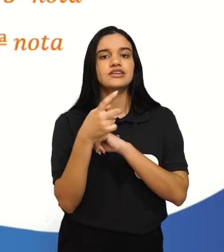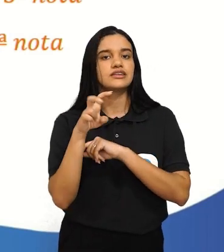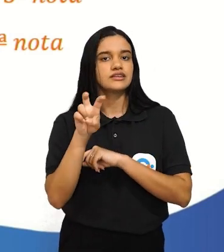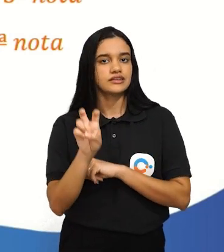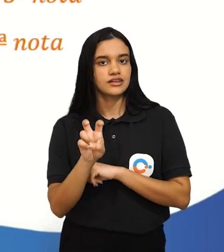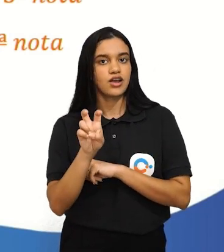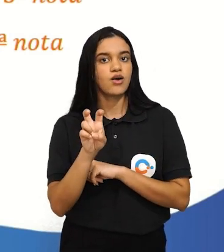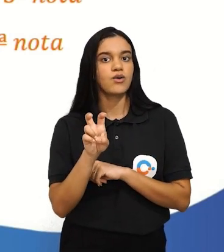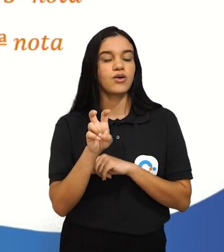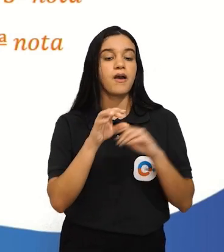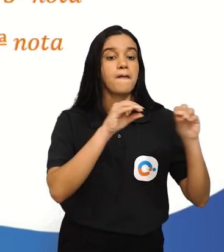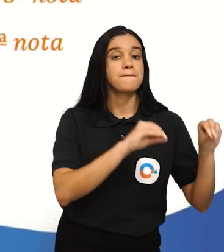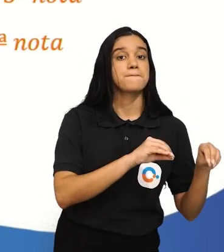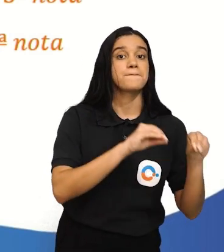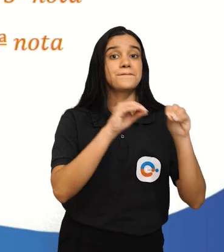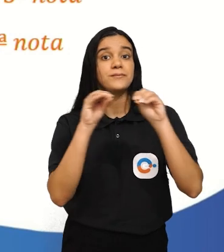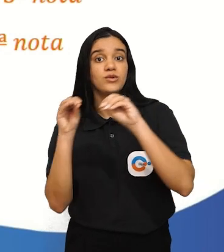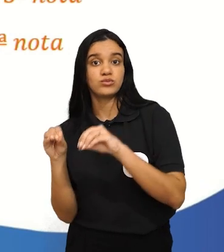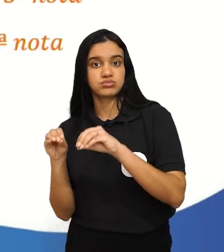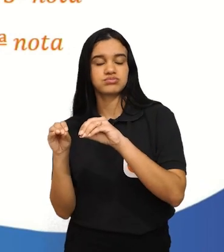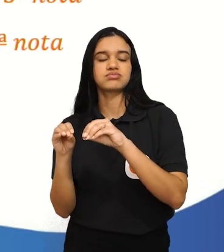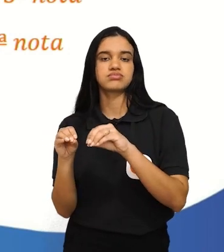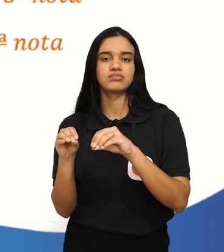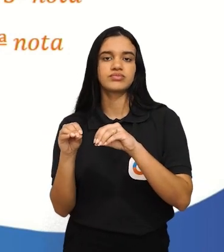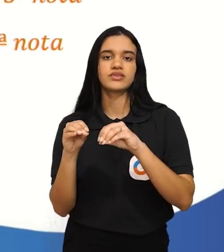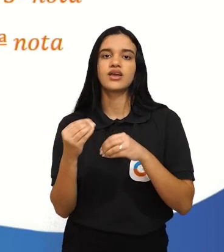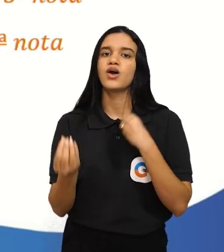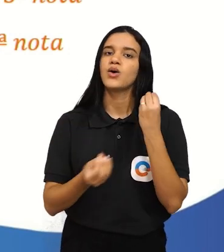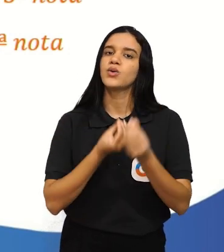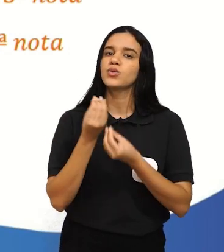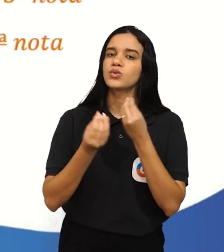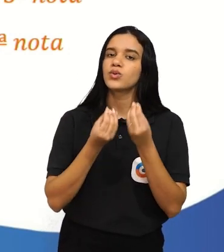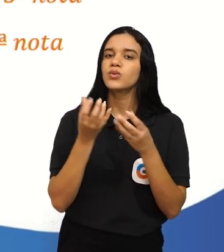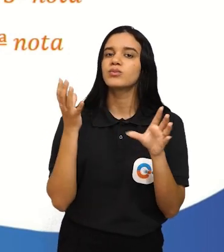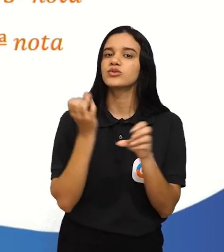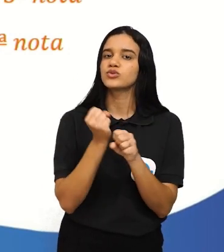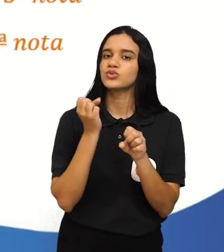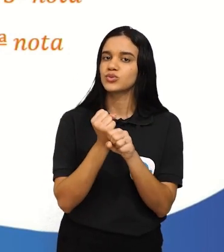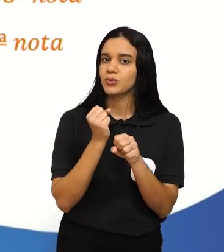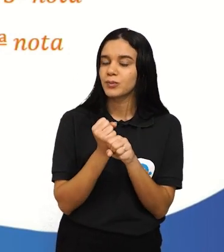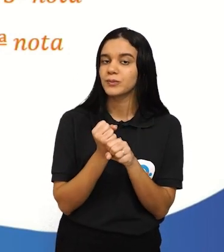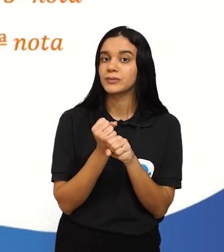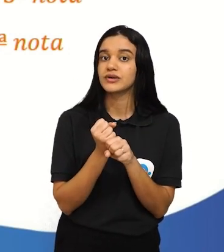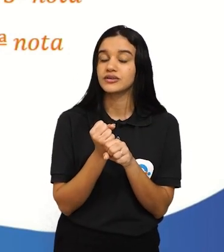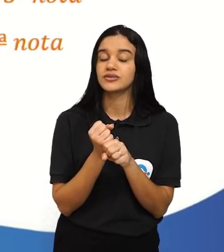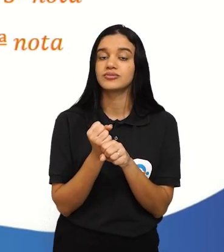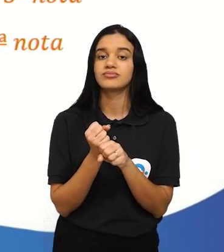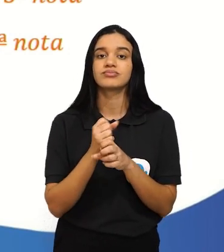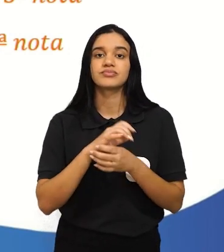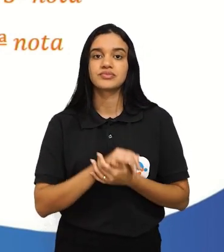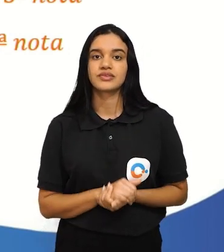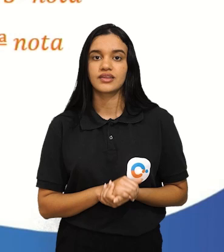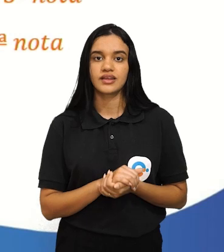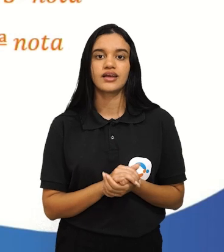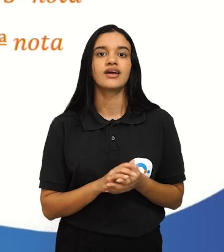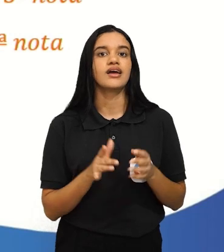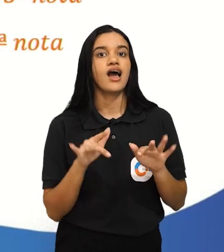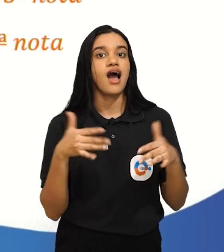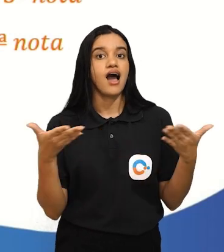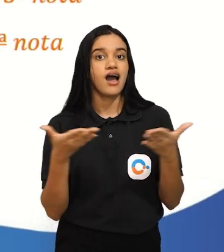vamos passar ele para o outro lado da Igualdade como ele está somando ele vai passar por outro